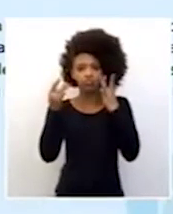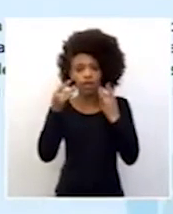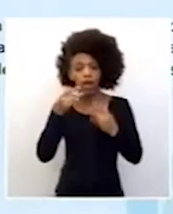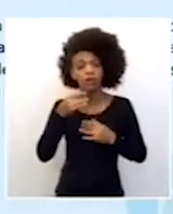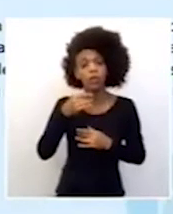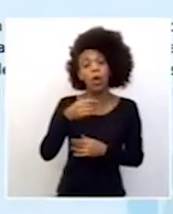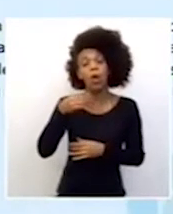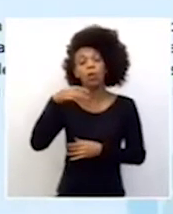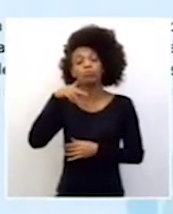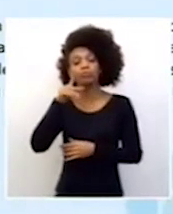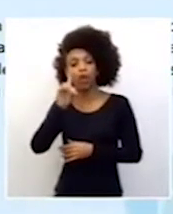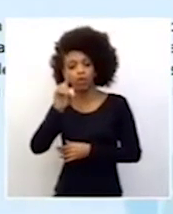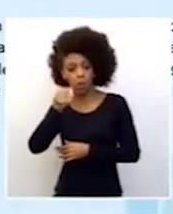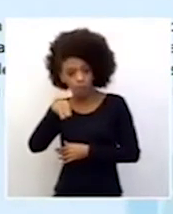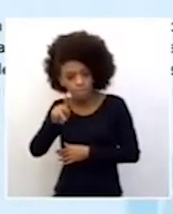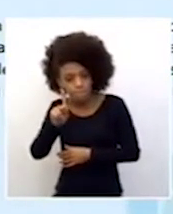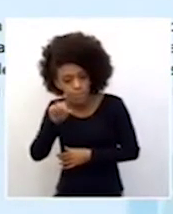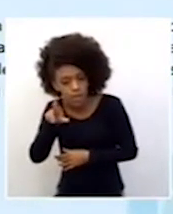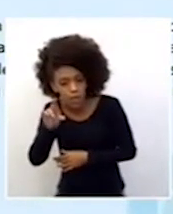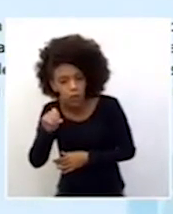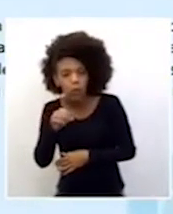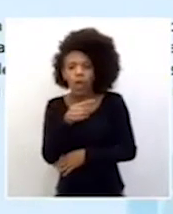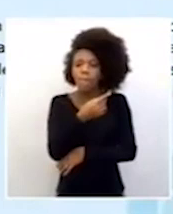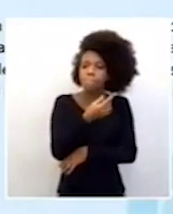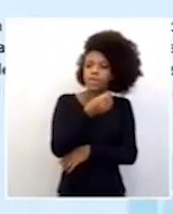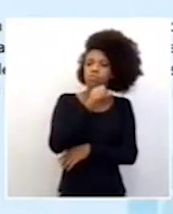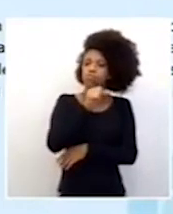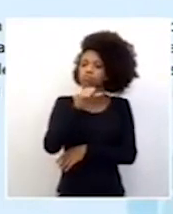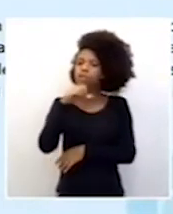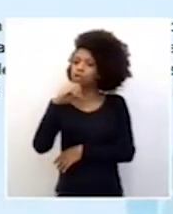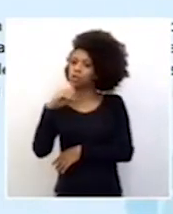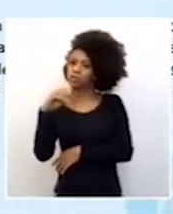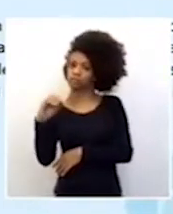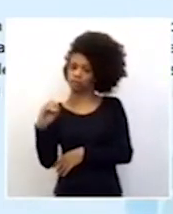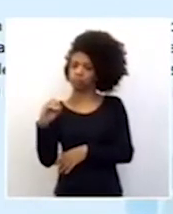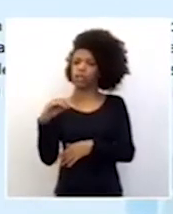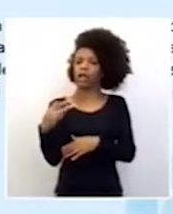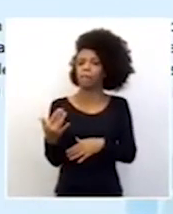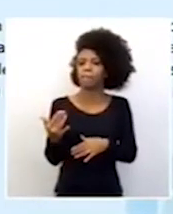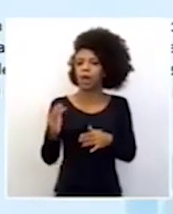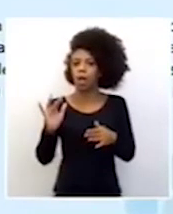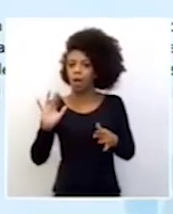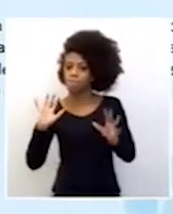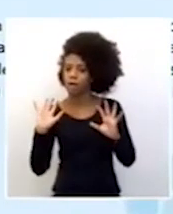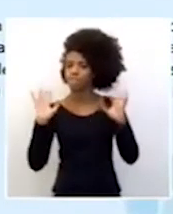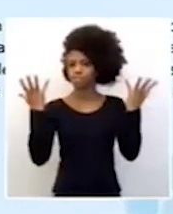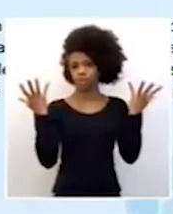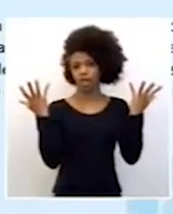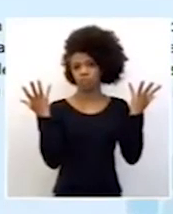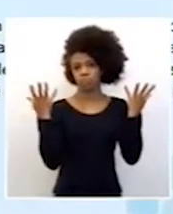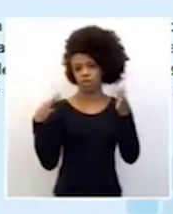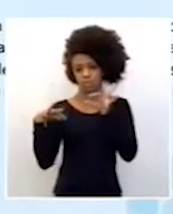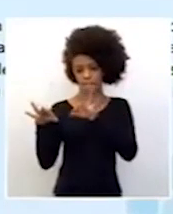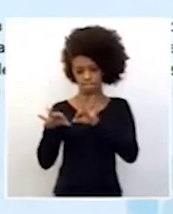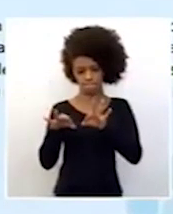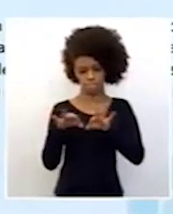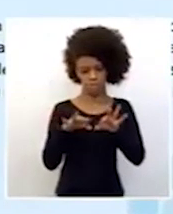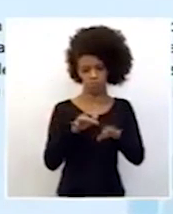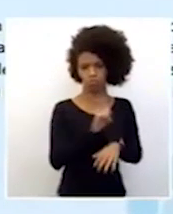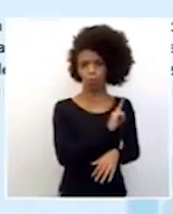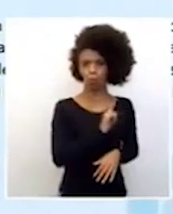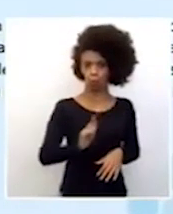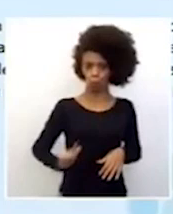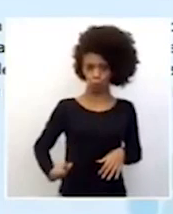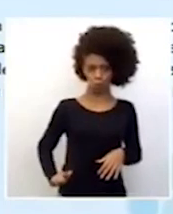II, em junho de 1880, por ocasião das festas organizadas pelo Real Gabinete Português de Leitura.